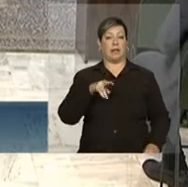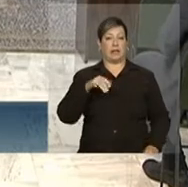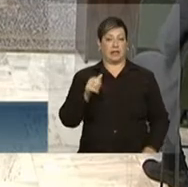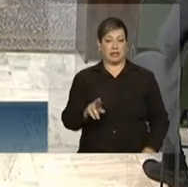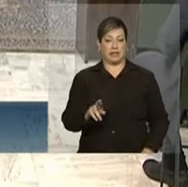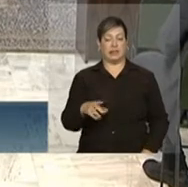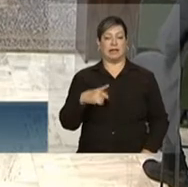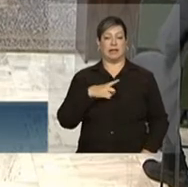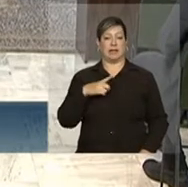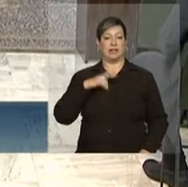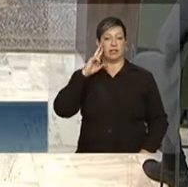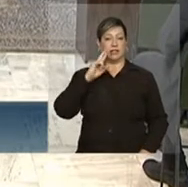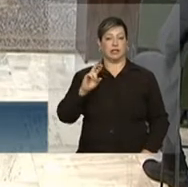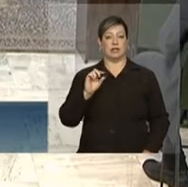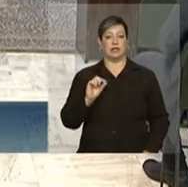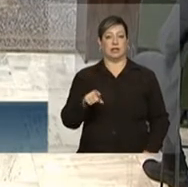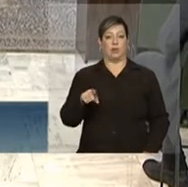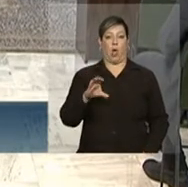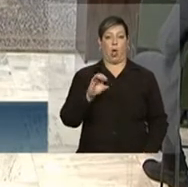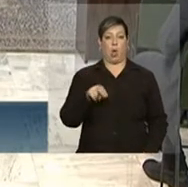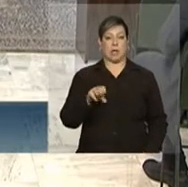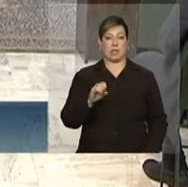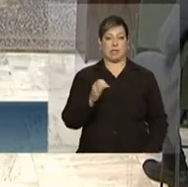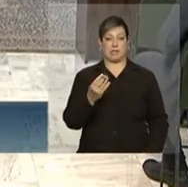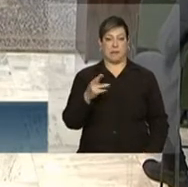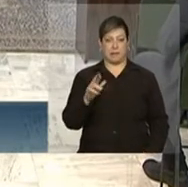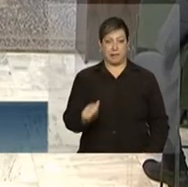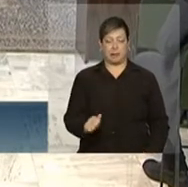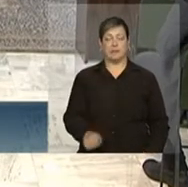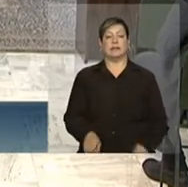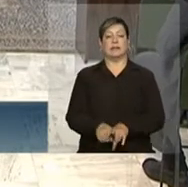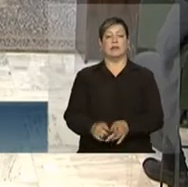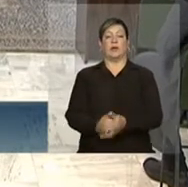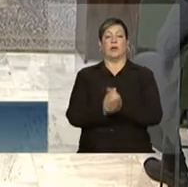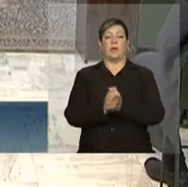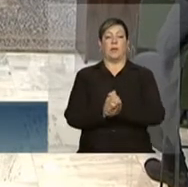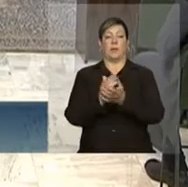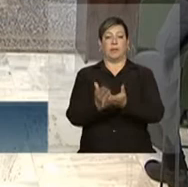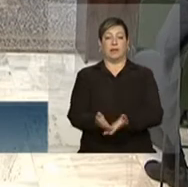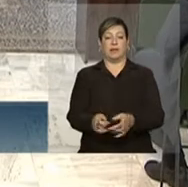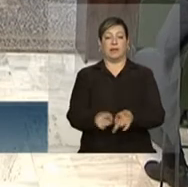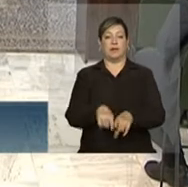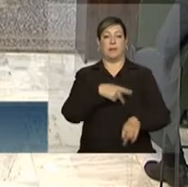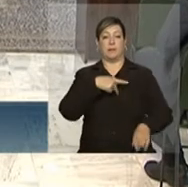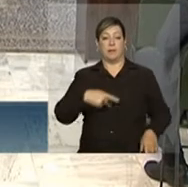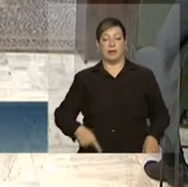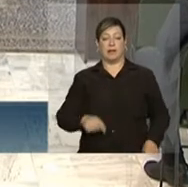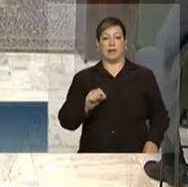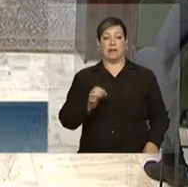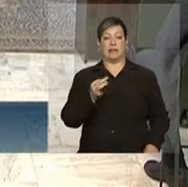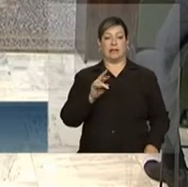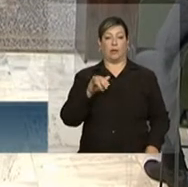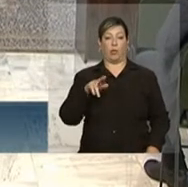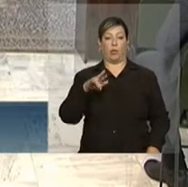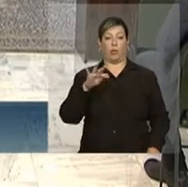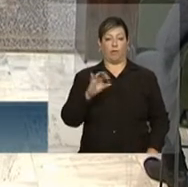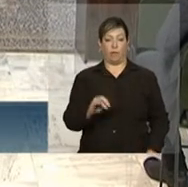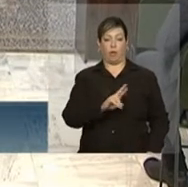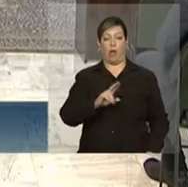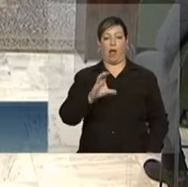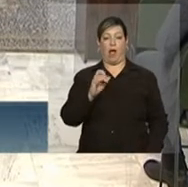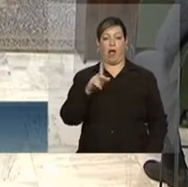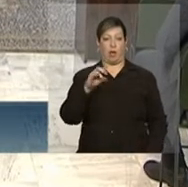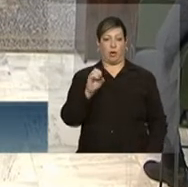Sanches, diretor-presidente da Consebra, e cumprimentar também o presidente da Triunfo, Carlos